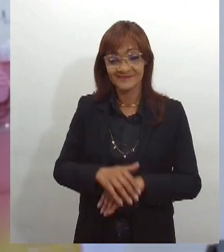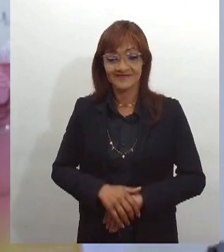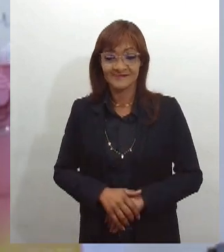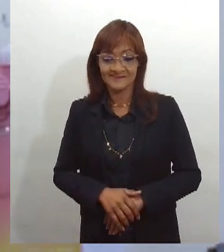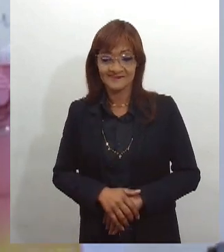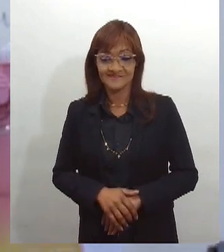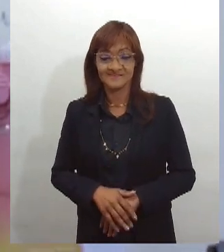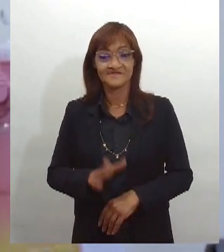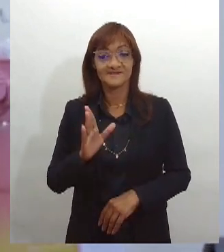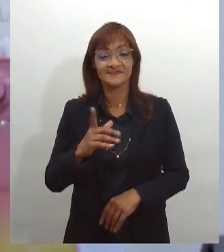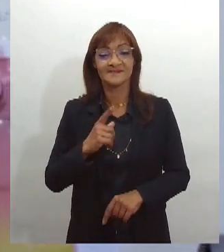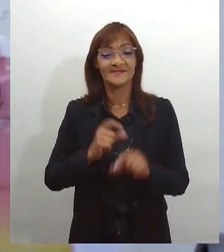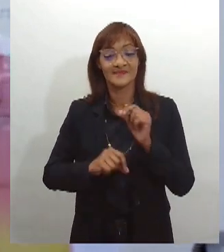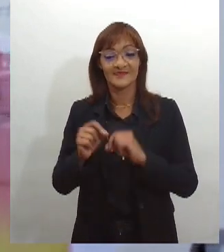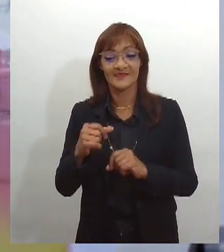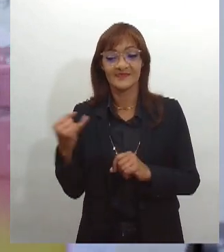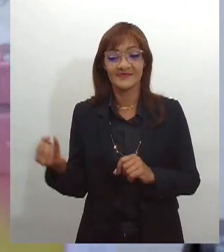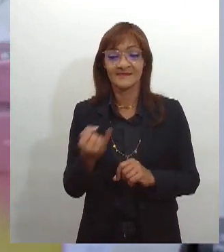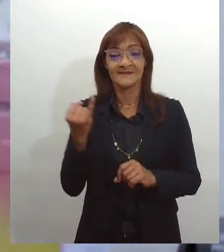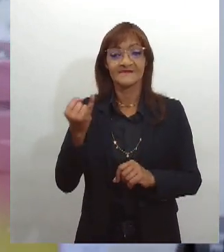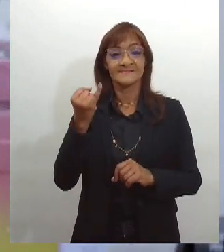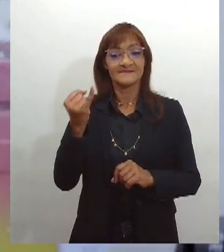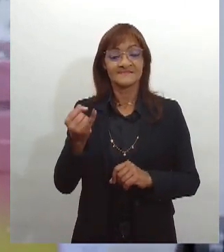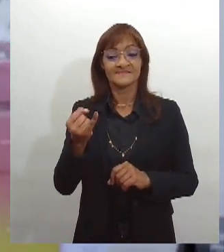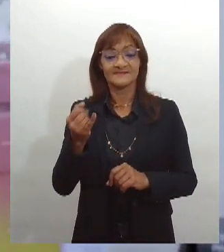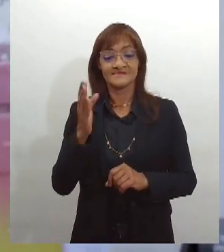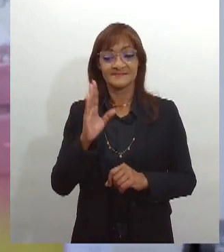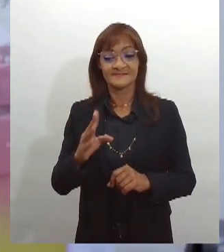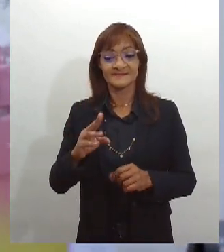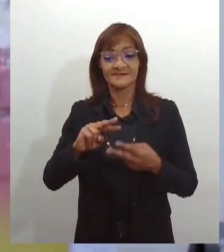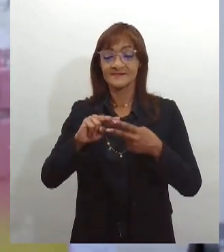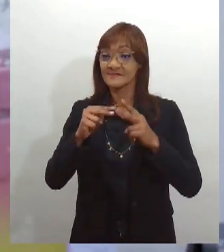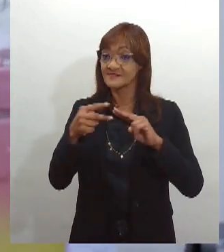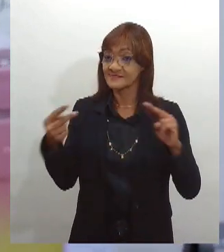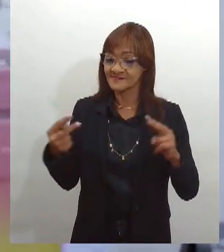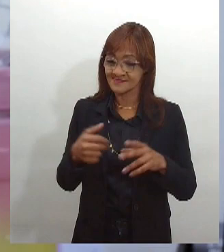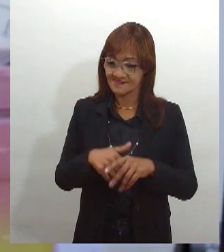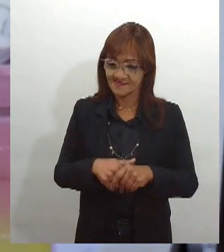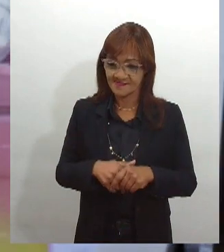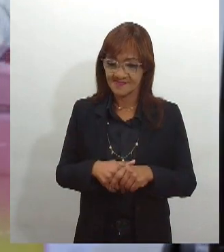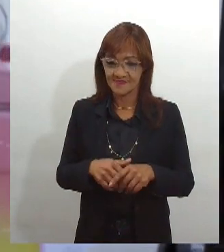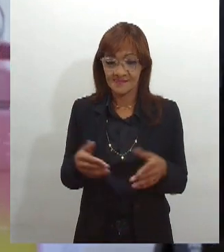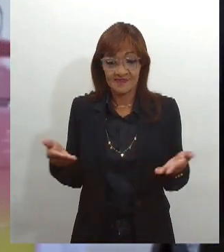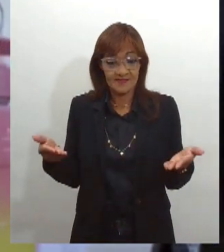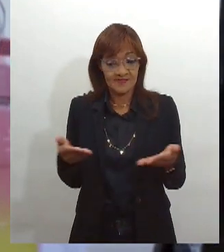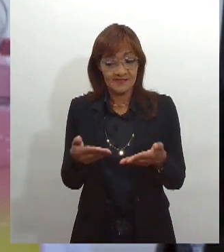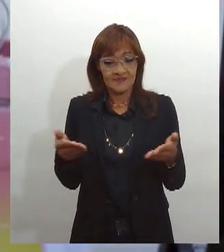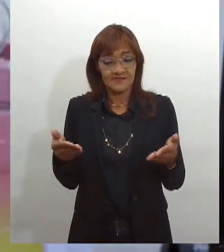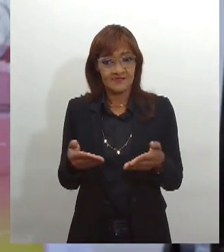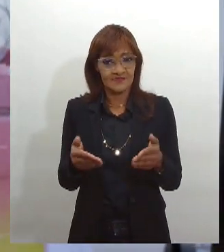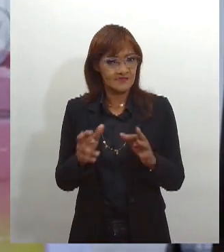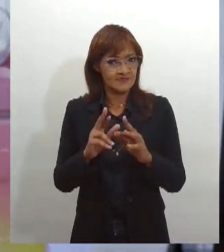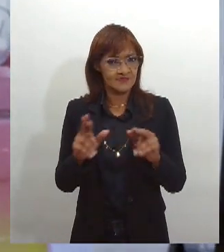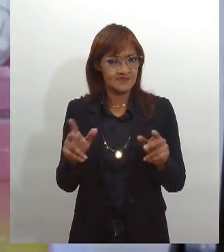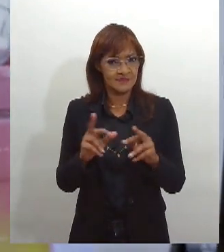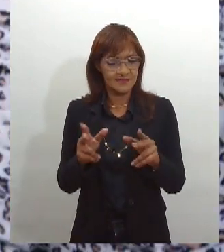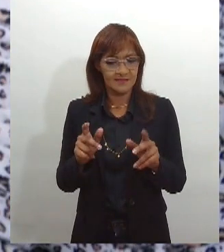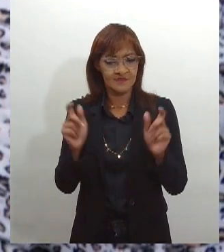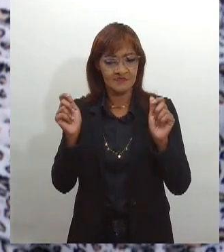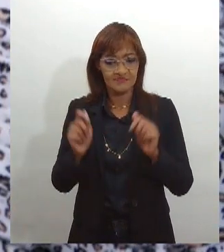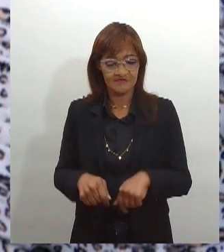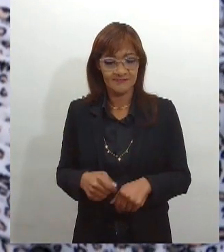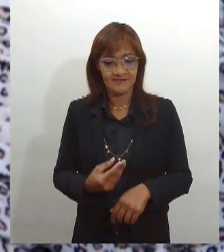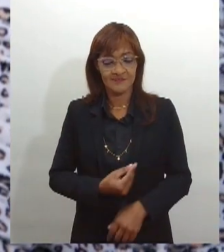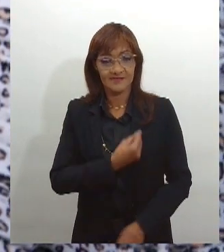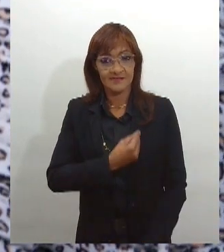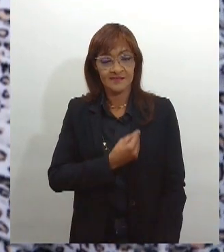importância da genética no processo do envelhecimento, destacando que, embora a nossa herança genética possa influenciar nossa longevidade,